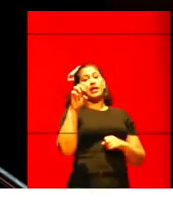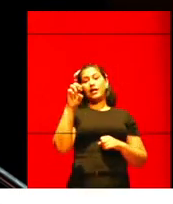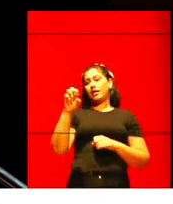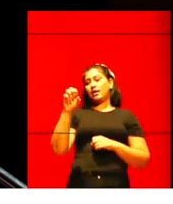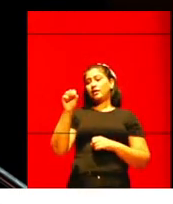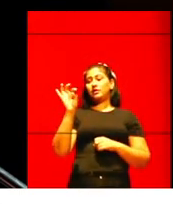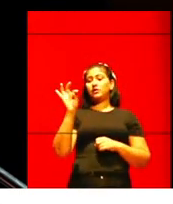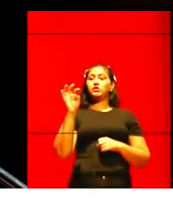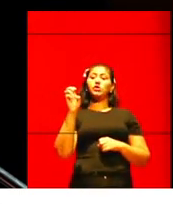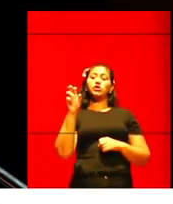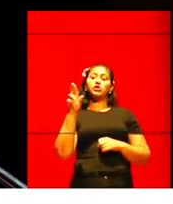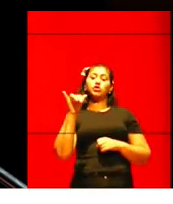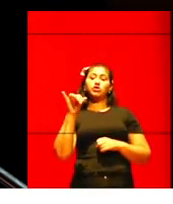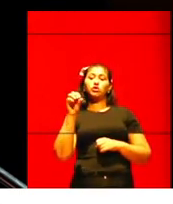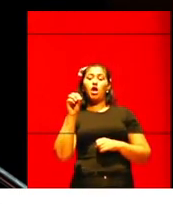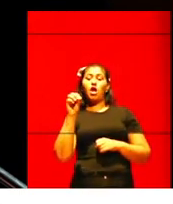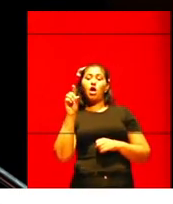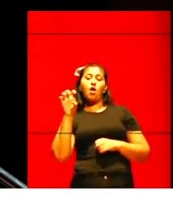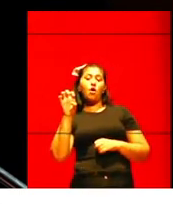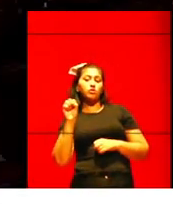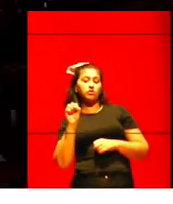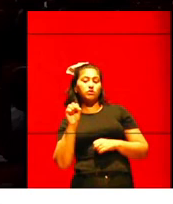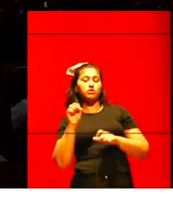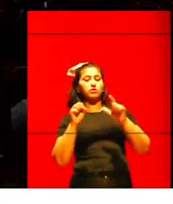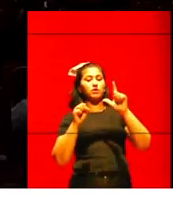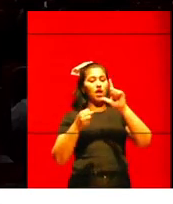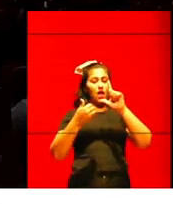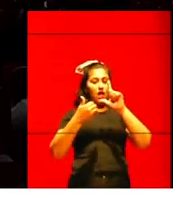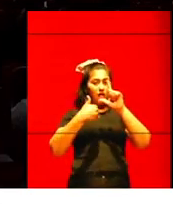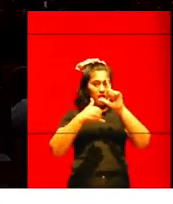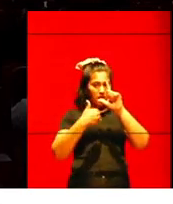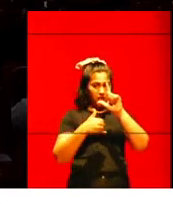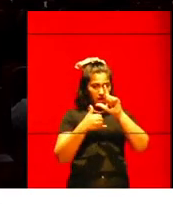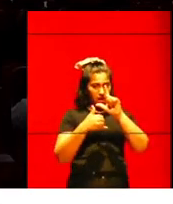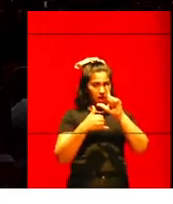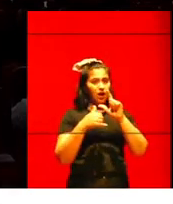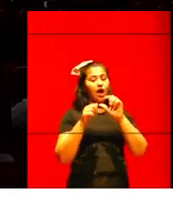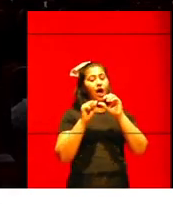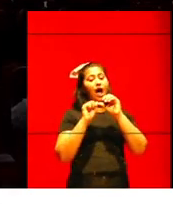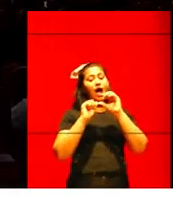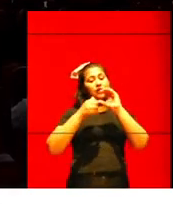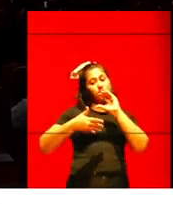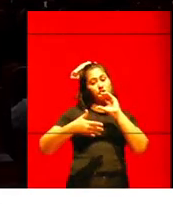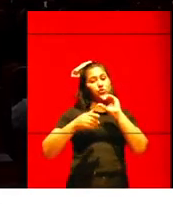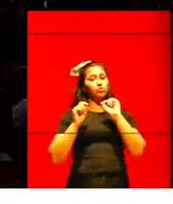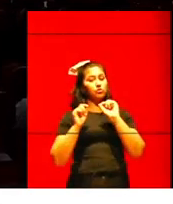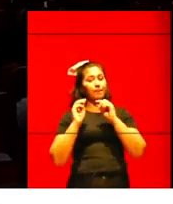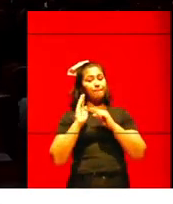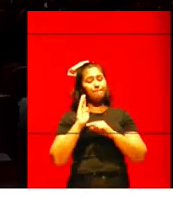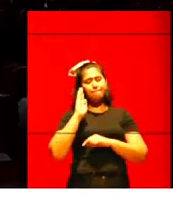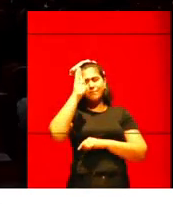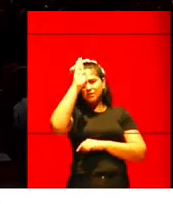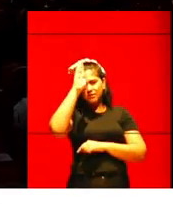Os esteroides são os lipídios com a característica, o principal deles é o